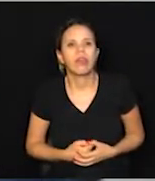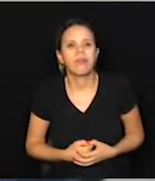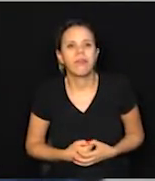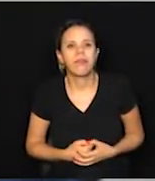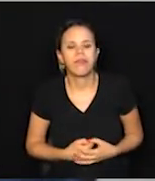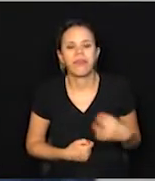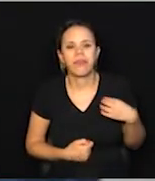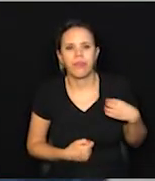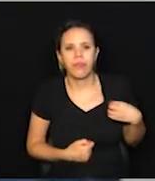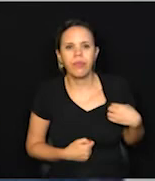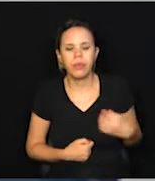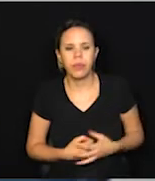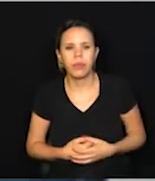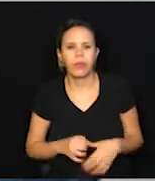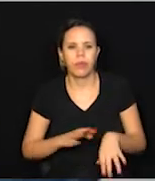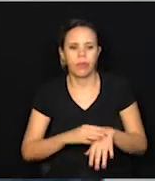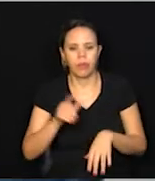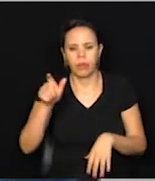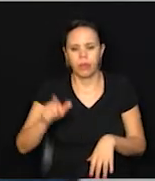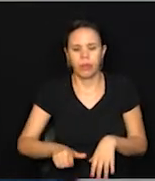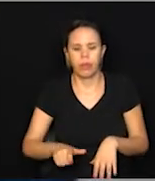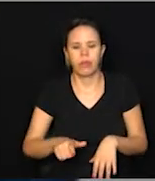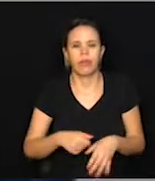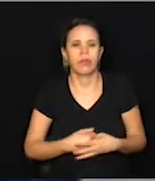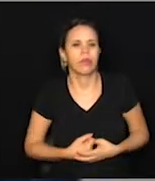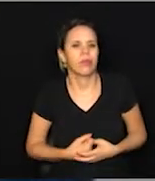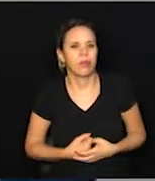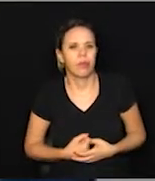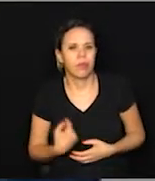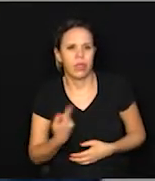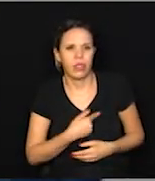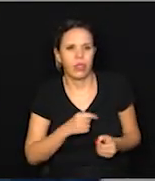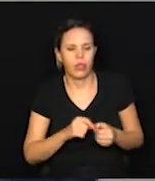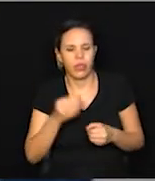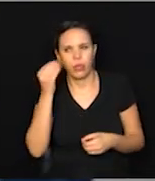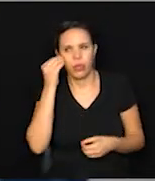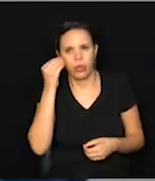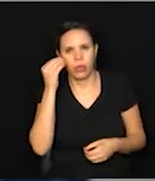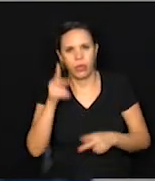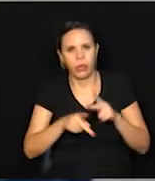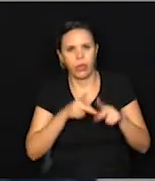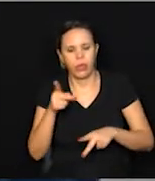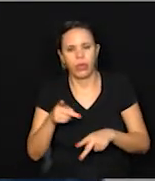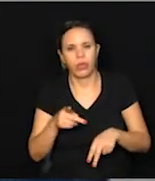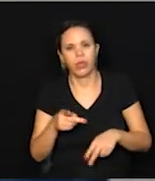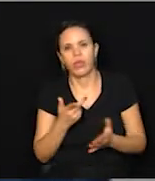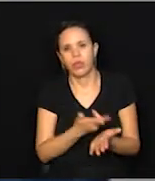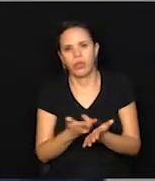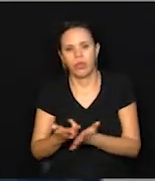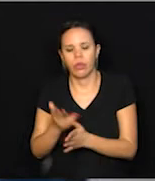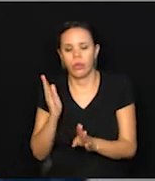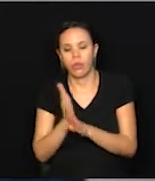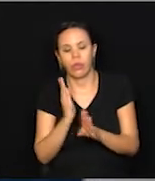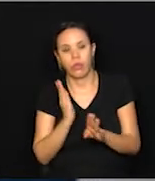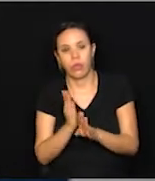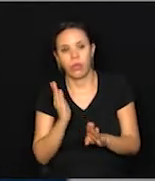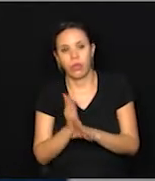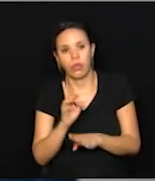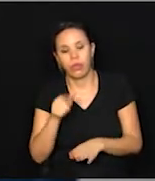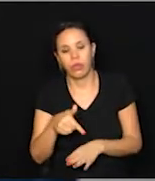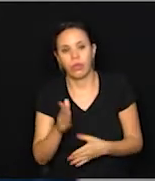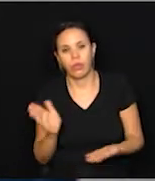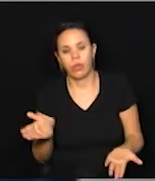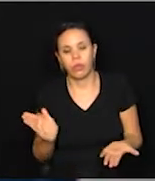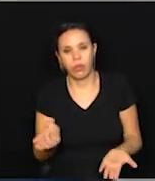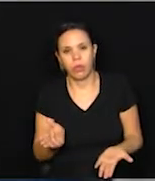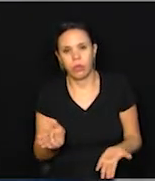tipagem mesmo, a partir do doente, o entorno dele, a gente fazer testagens dos doentes para começar a detectar. Isso daí já